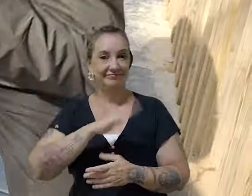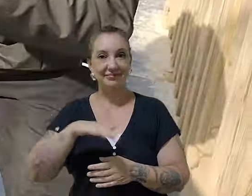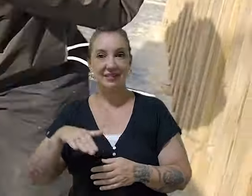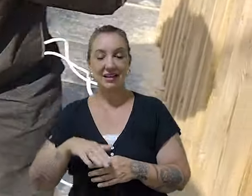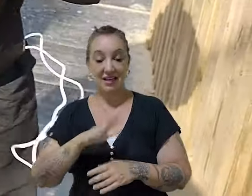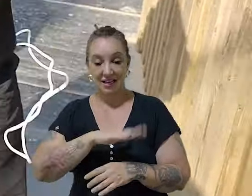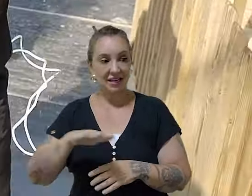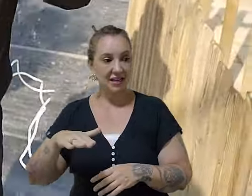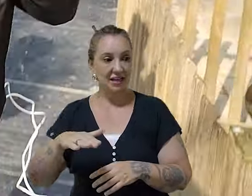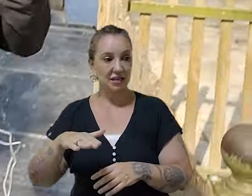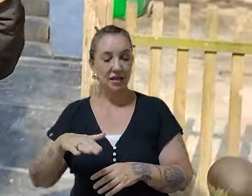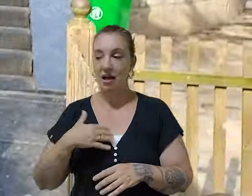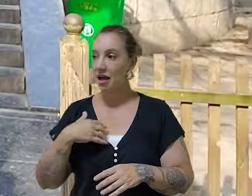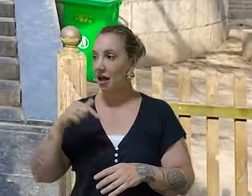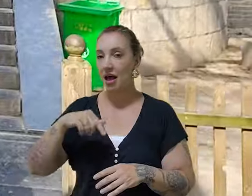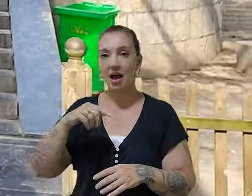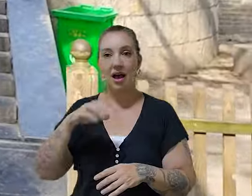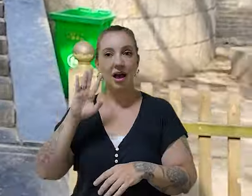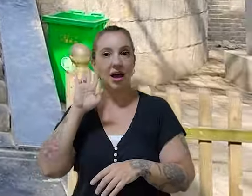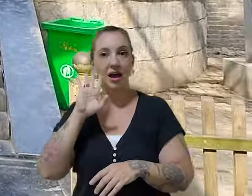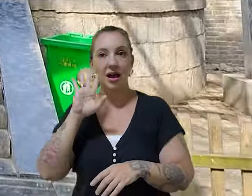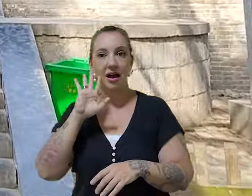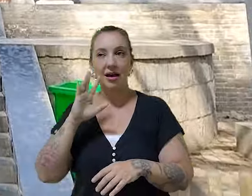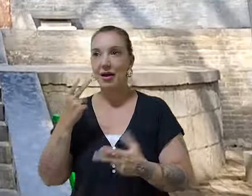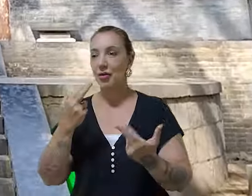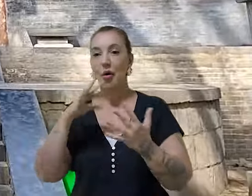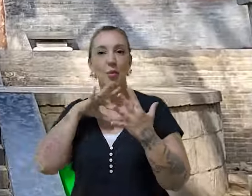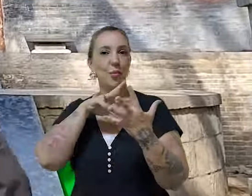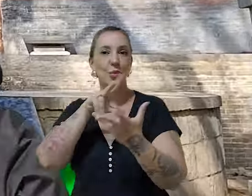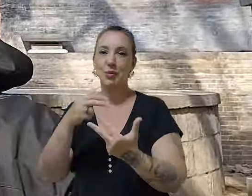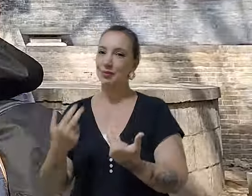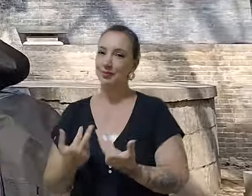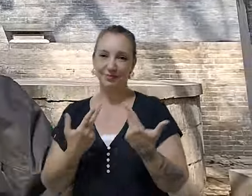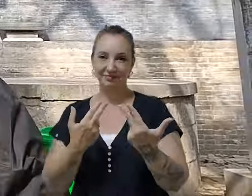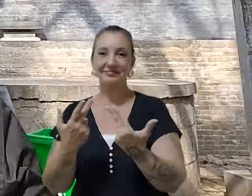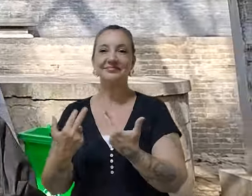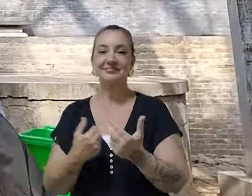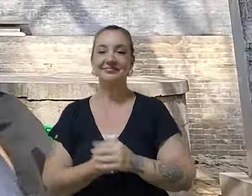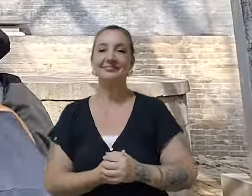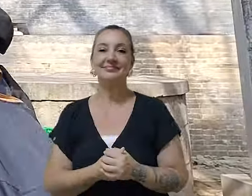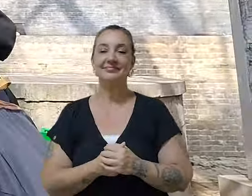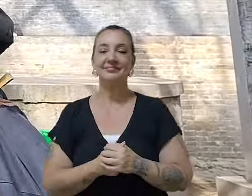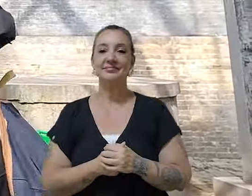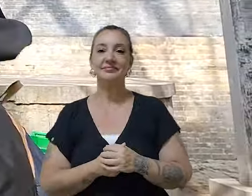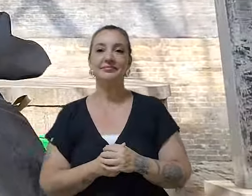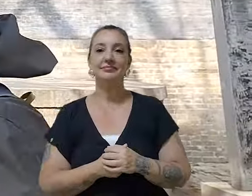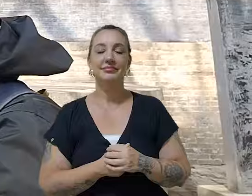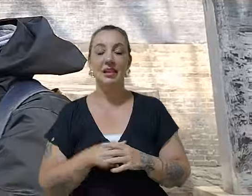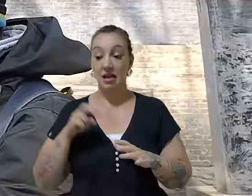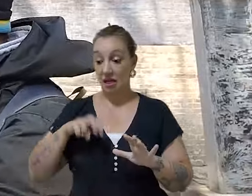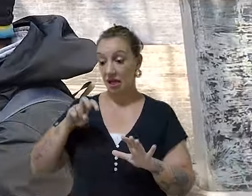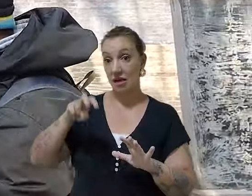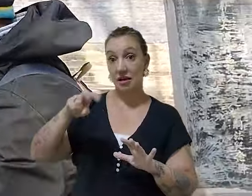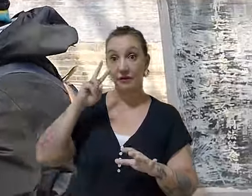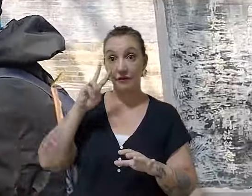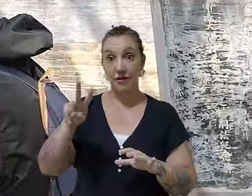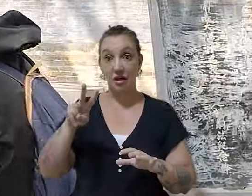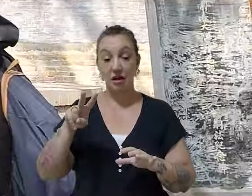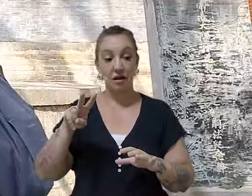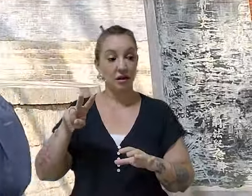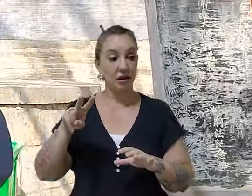As crianças aqui são incríveis, como em todo lugar do mundo, né? E aqui a gente vai subir aqui as escadarias